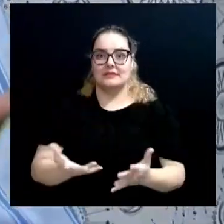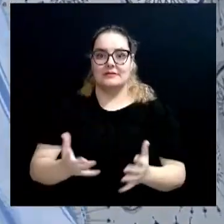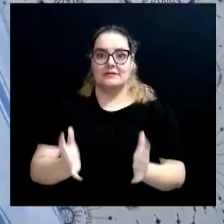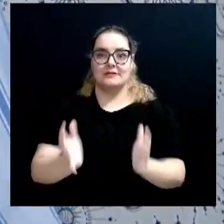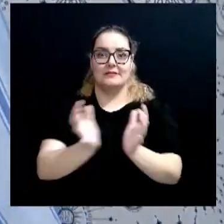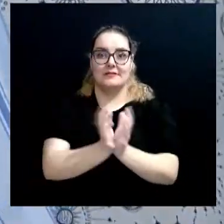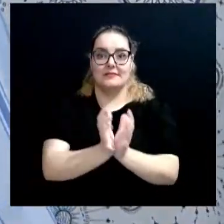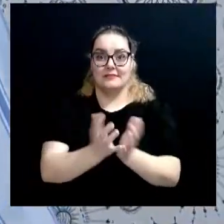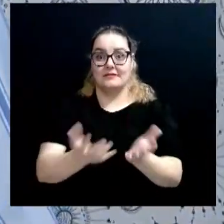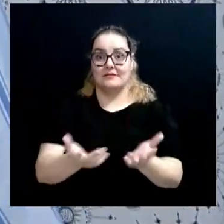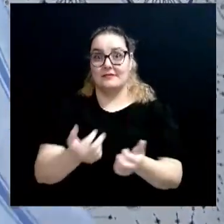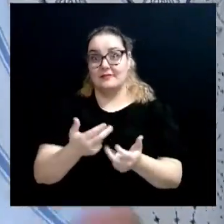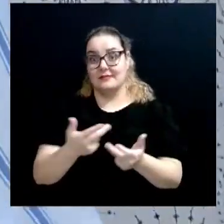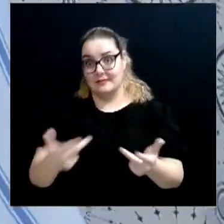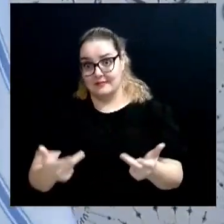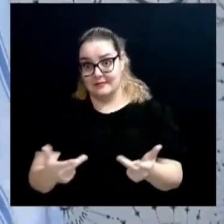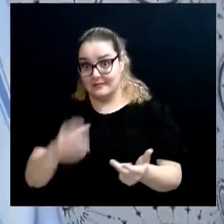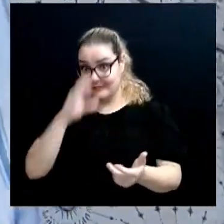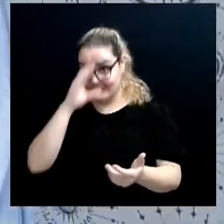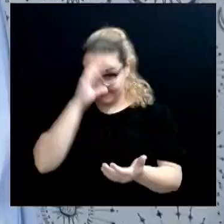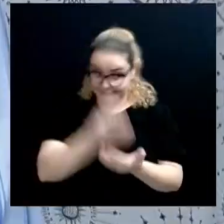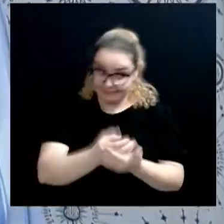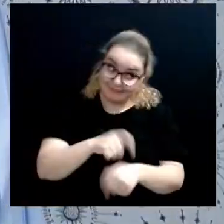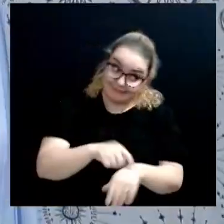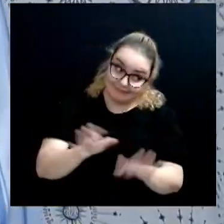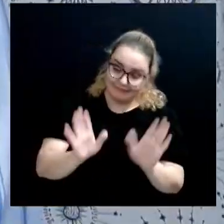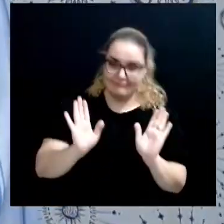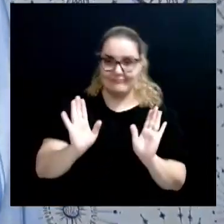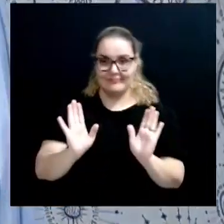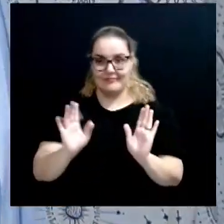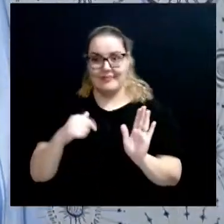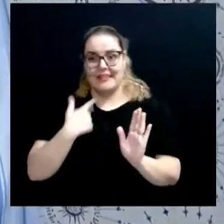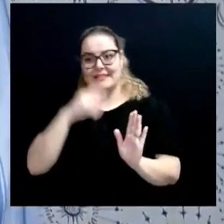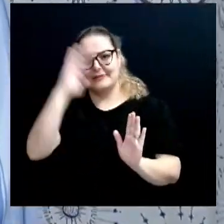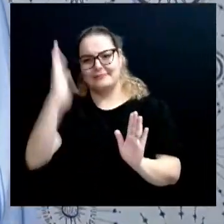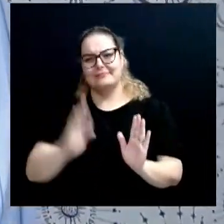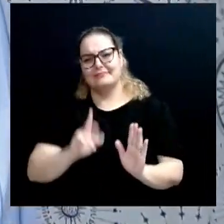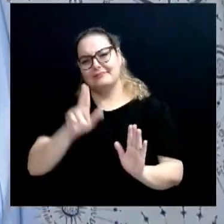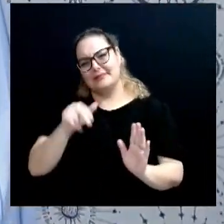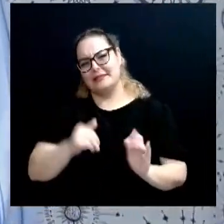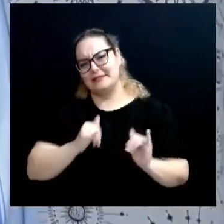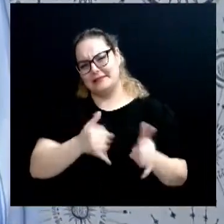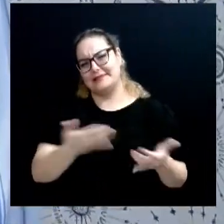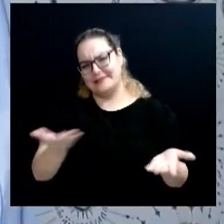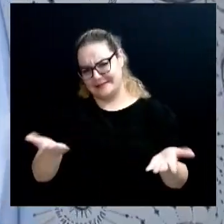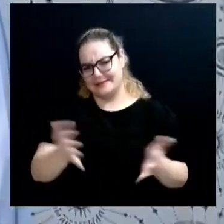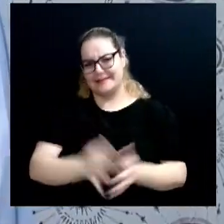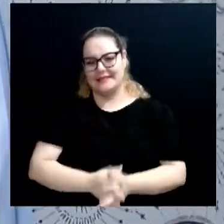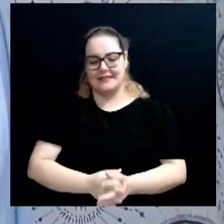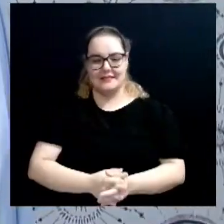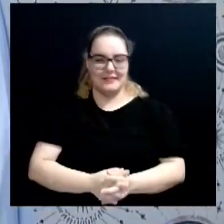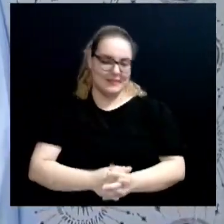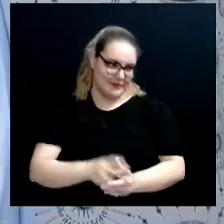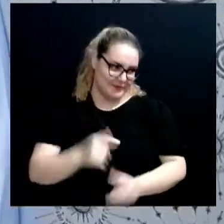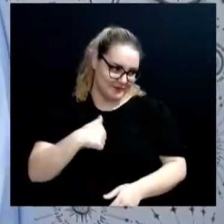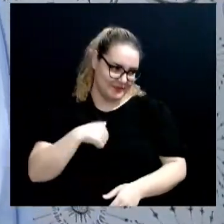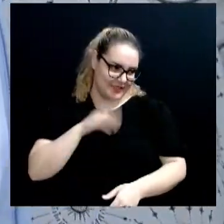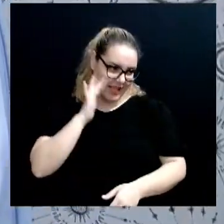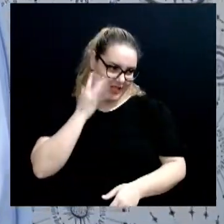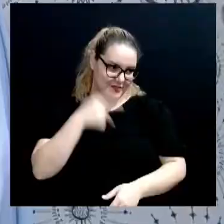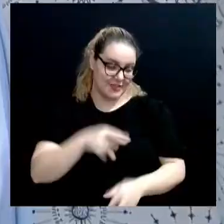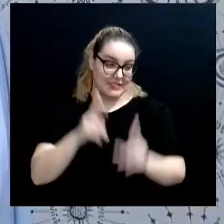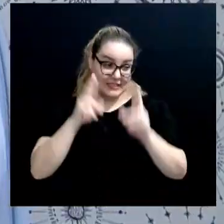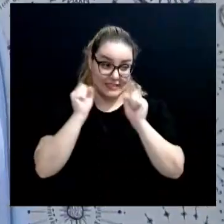gente está confiando no momento, mas somos brasileiros e não desistimos nunca, né? E você se classifica como aquela torcedora ansiosa ou aquela